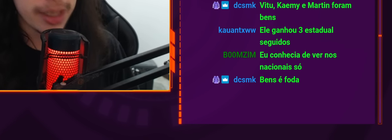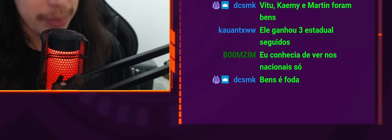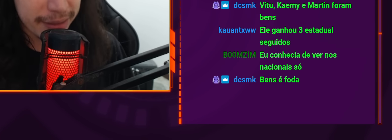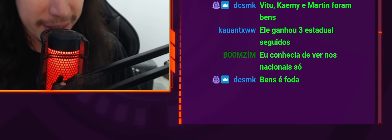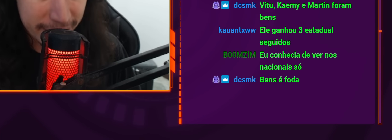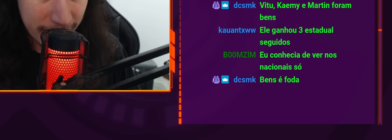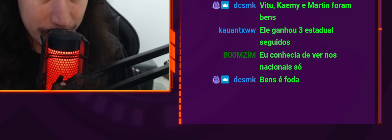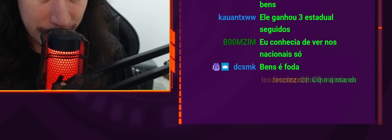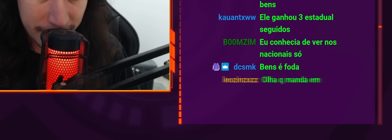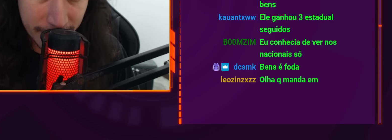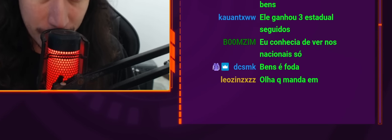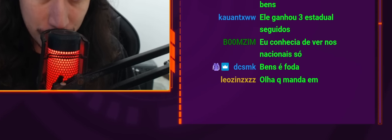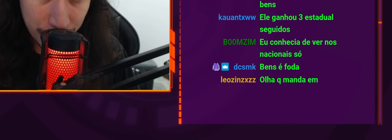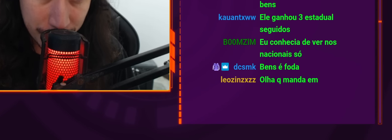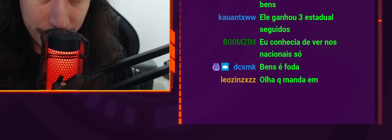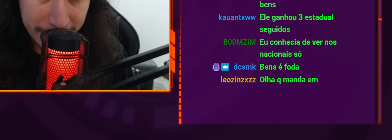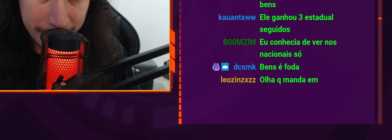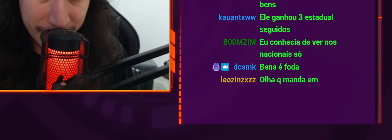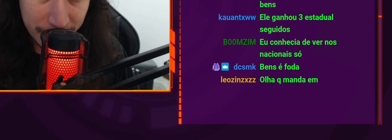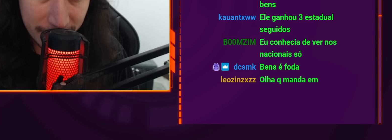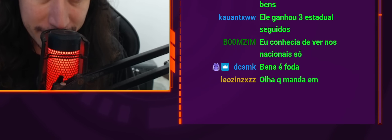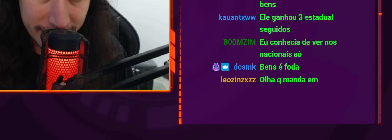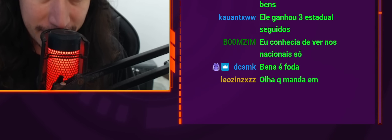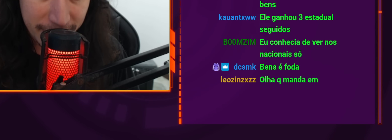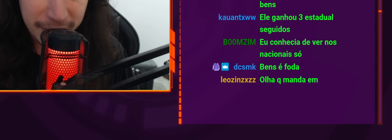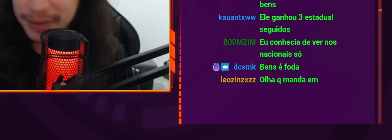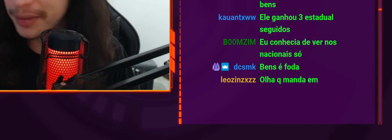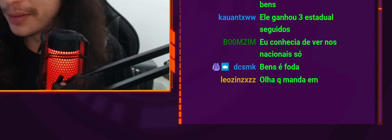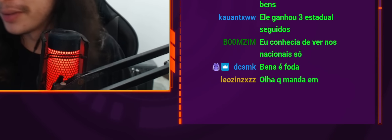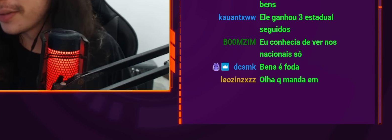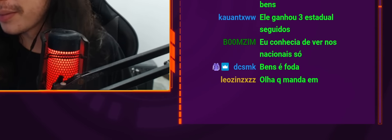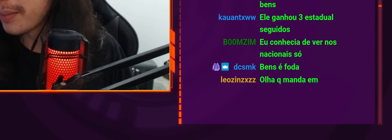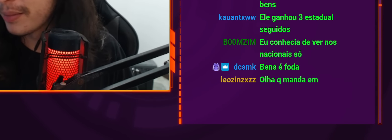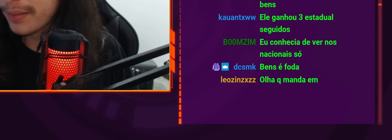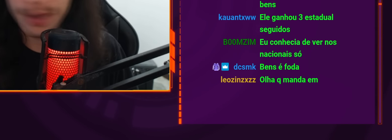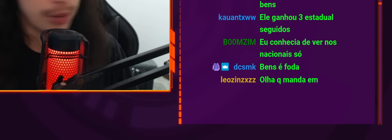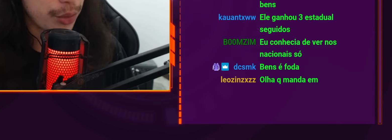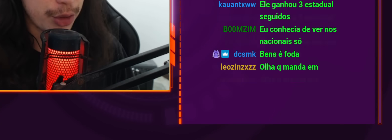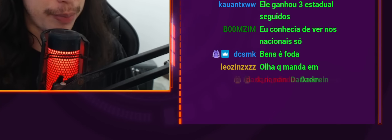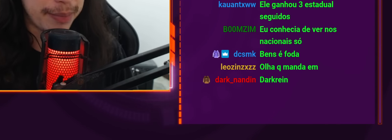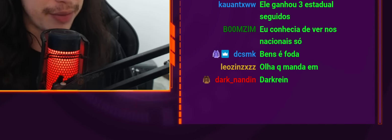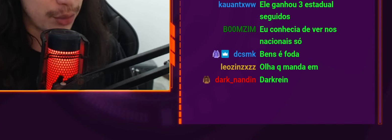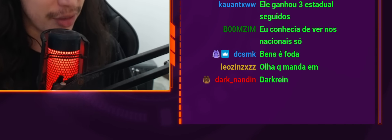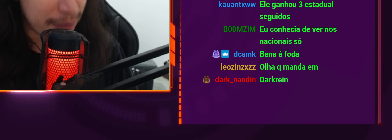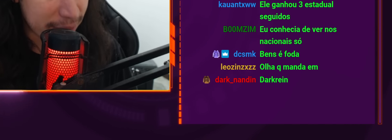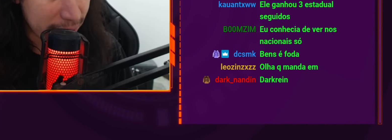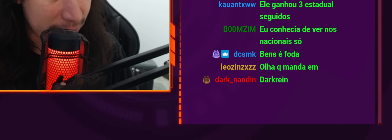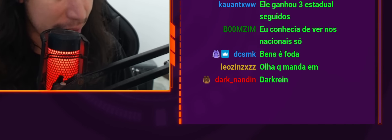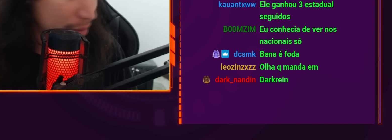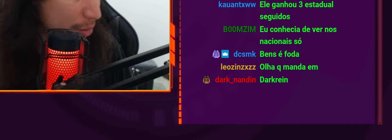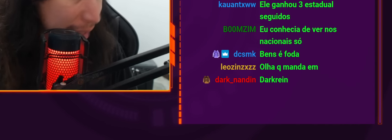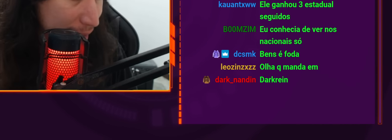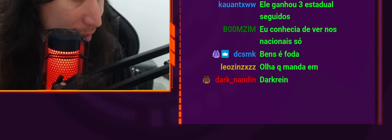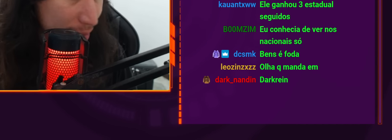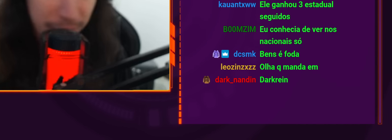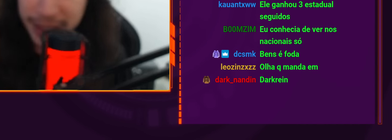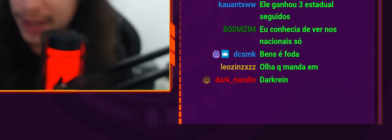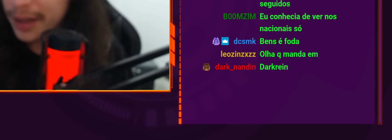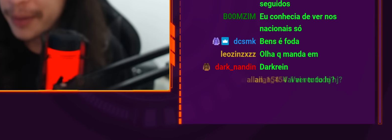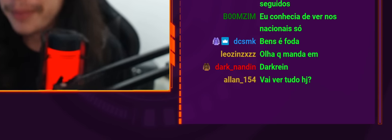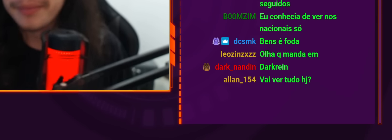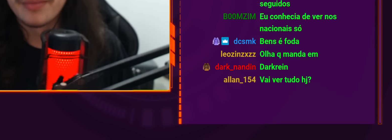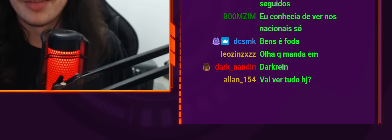Deus. Então, mas é que tá, Bunzin. Eu não consigo parar pra ver todas as batalhas, velho. Eu não consigo parar pra ver todas as batalhas, tá ligado?